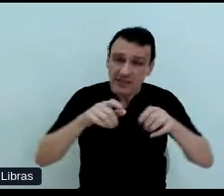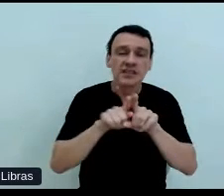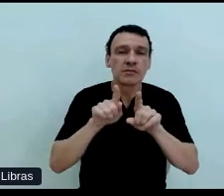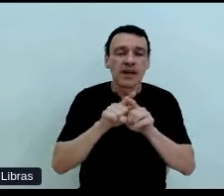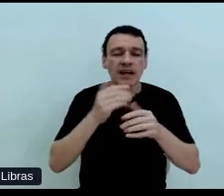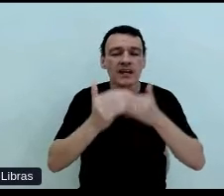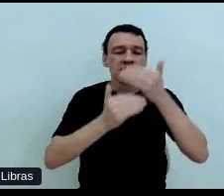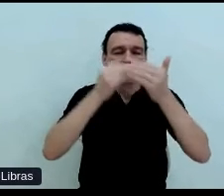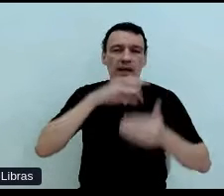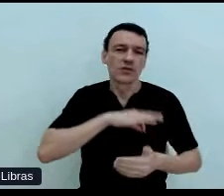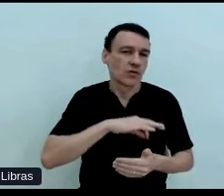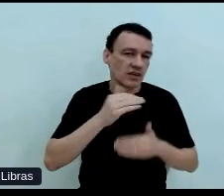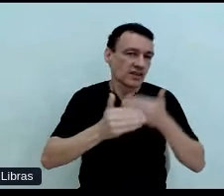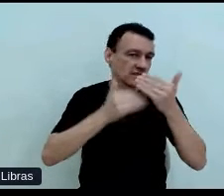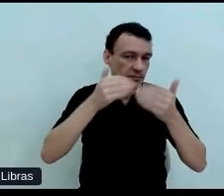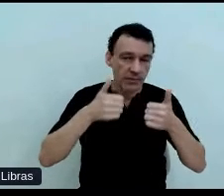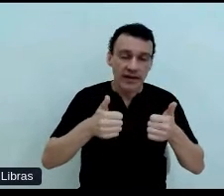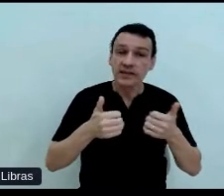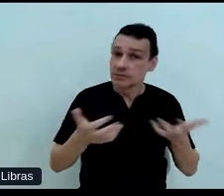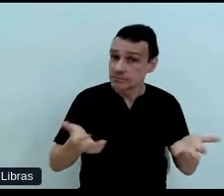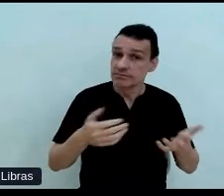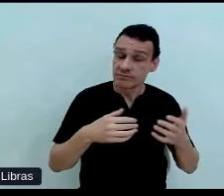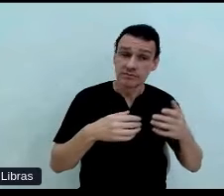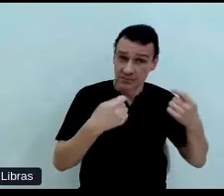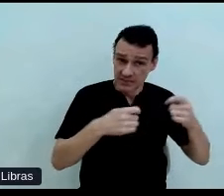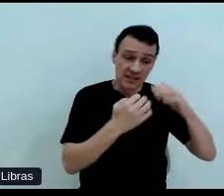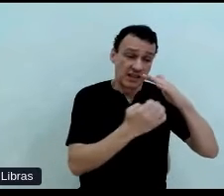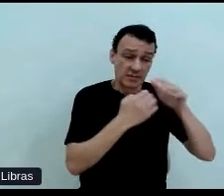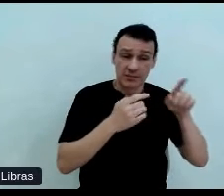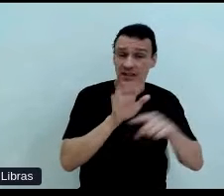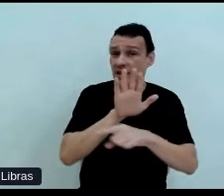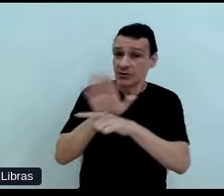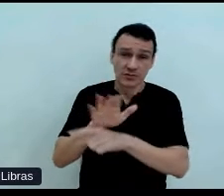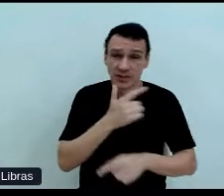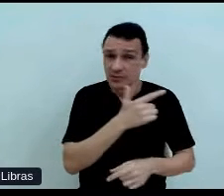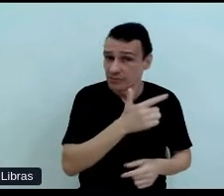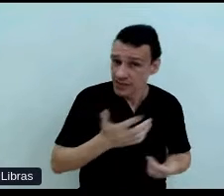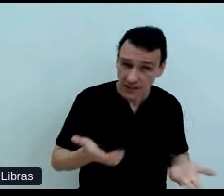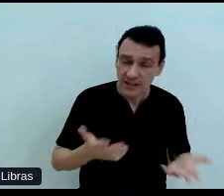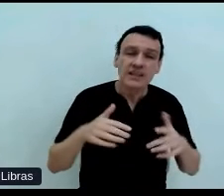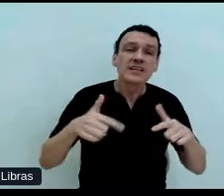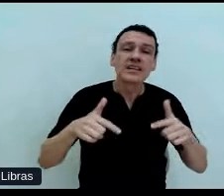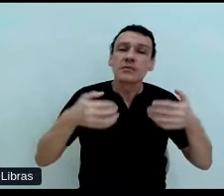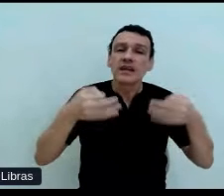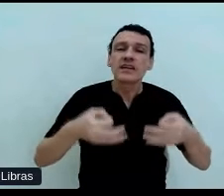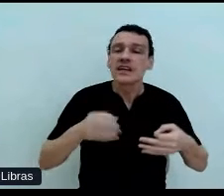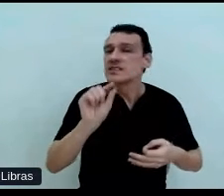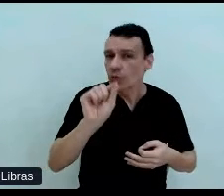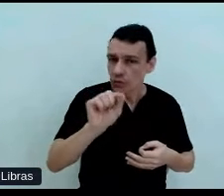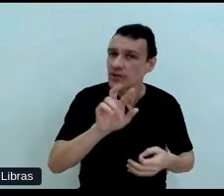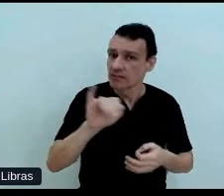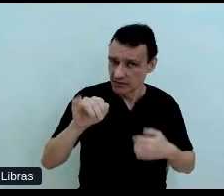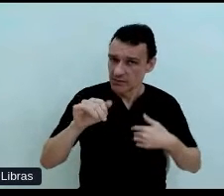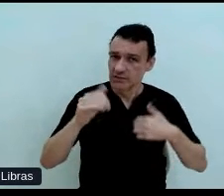compromisso por parte das empresas, né? E o que seria esse trabalho decente, né? A gente vai entrar nesse